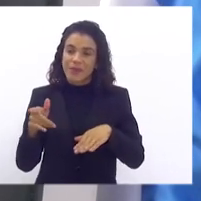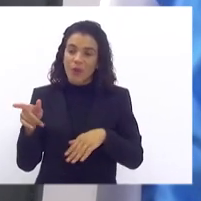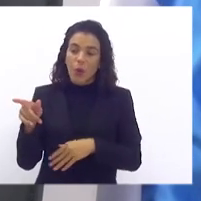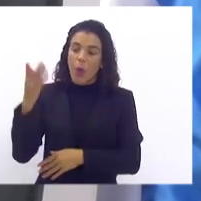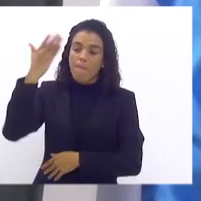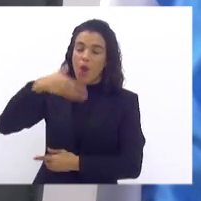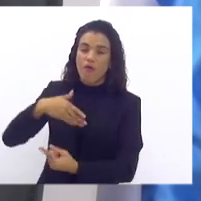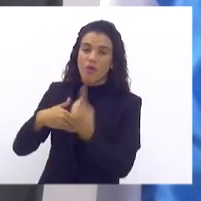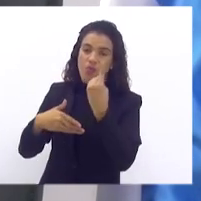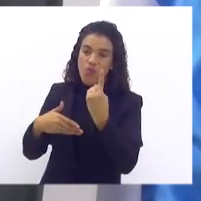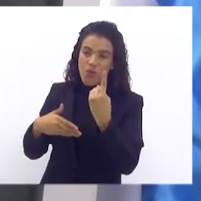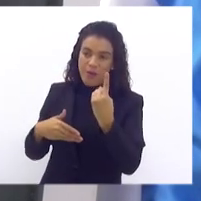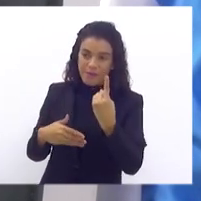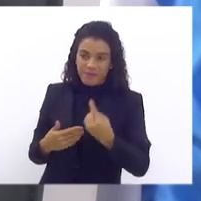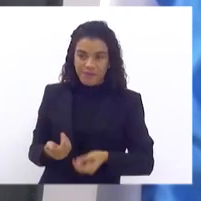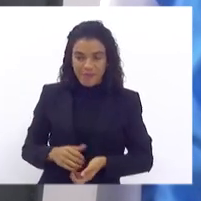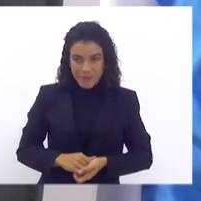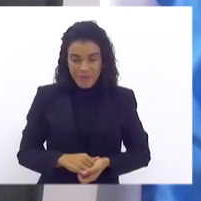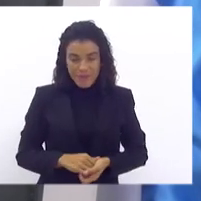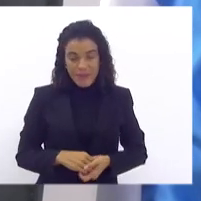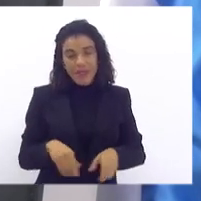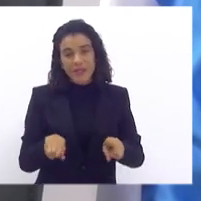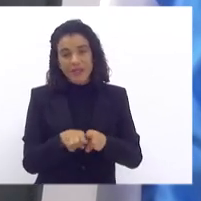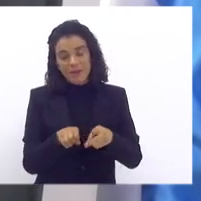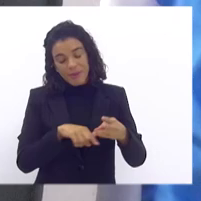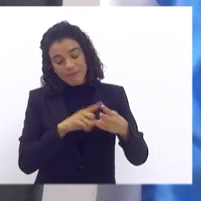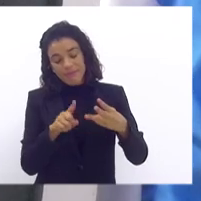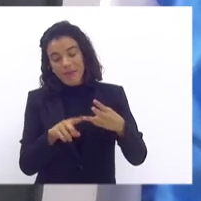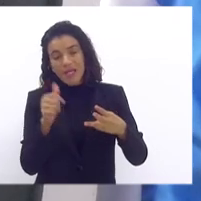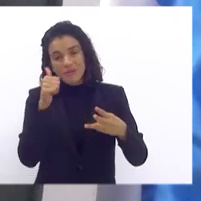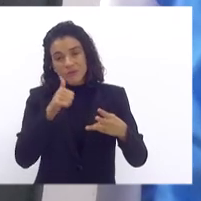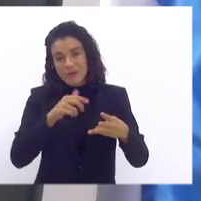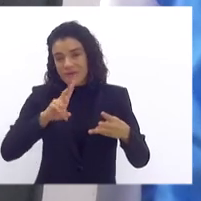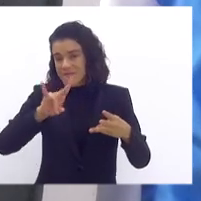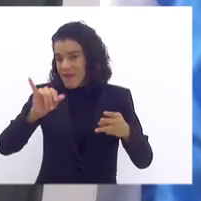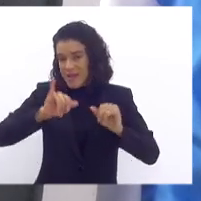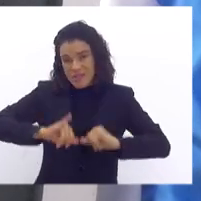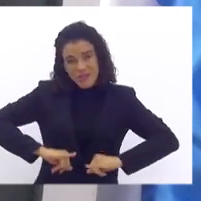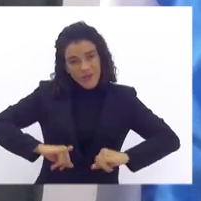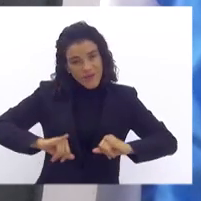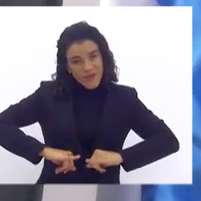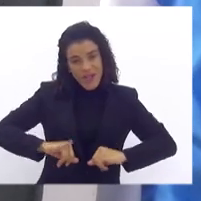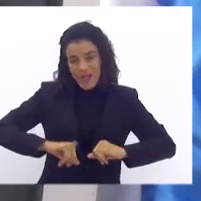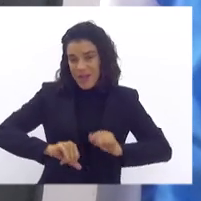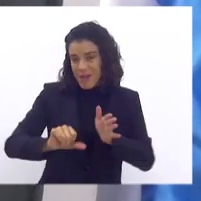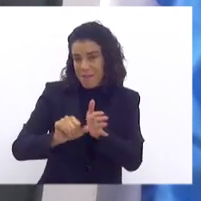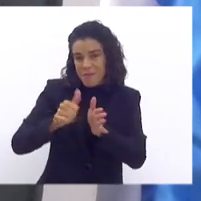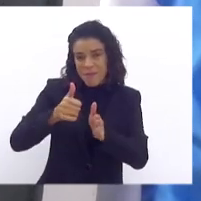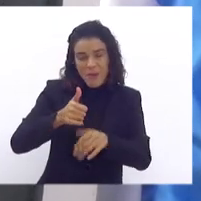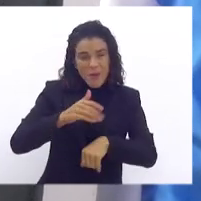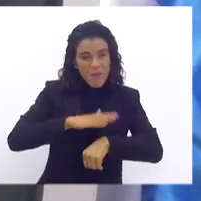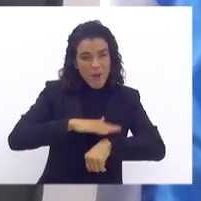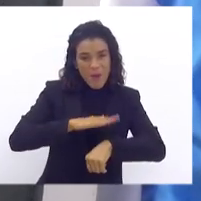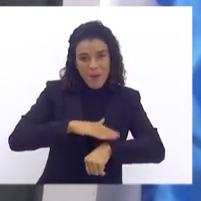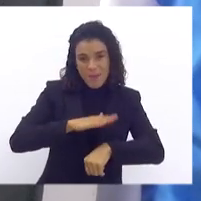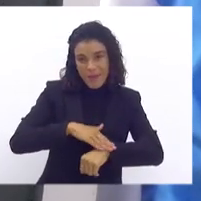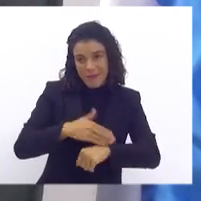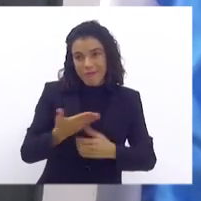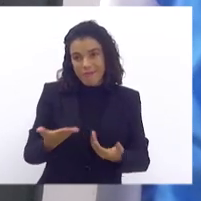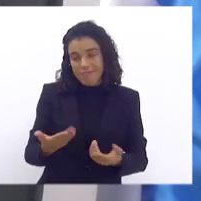como prova. E, sem dúvida nenhuma, as mulheres vão sofrer desde o primeiro momento a questão de que a sua fala